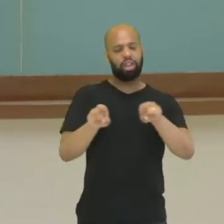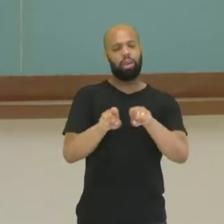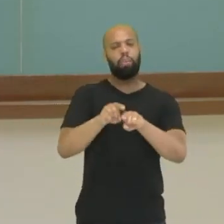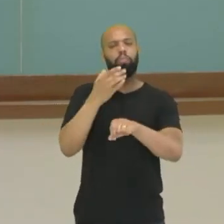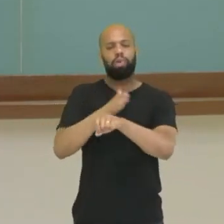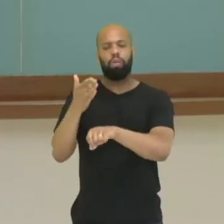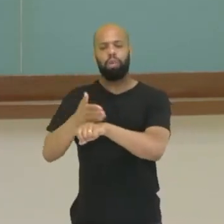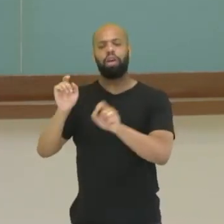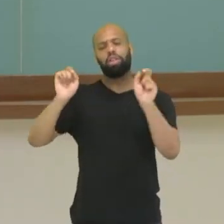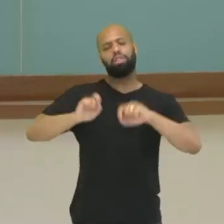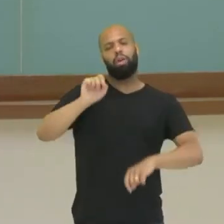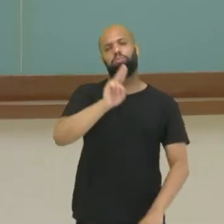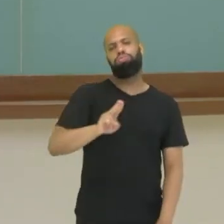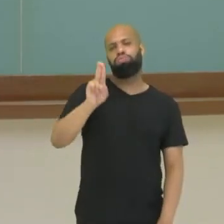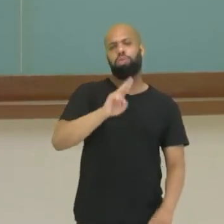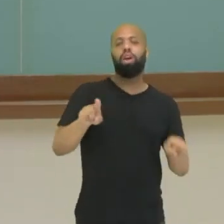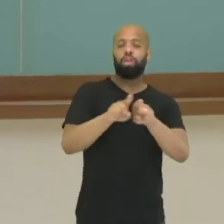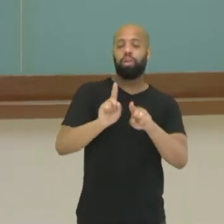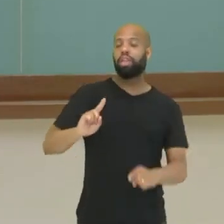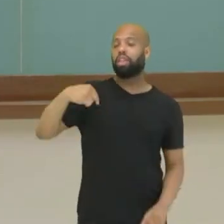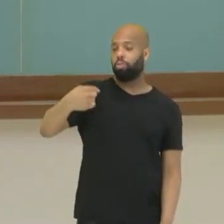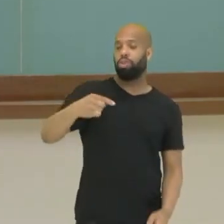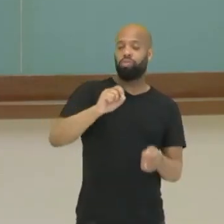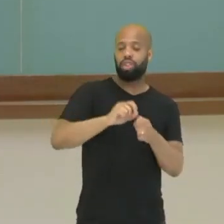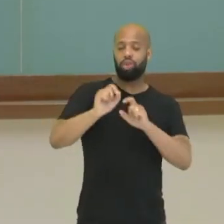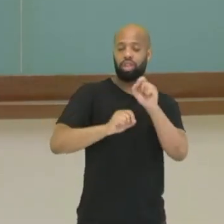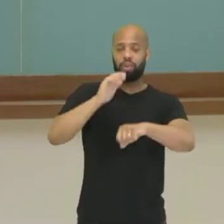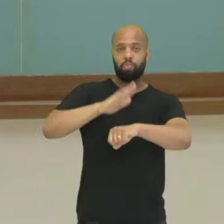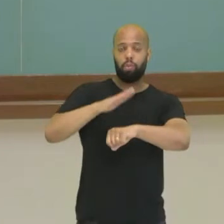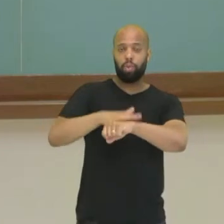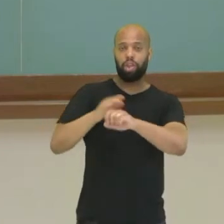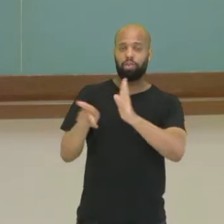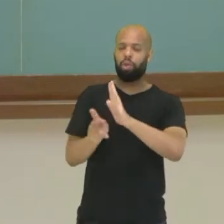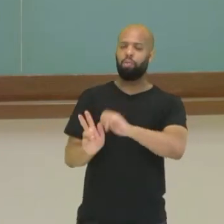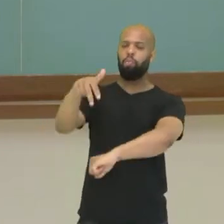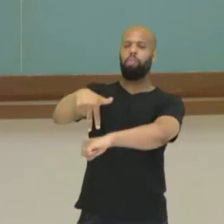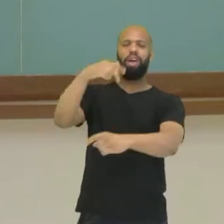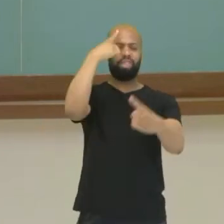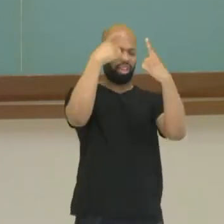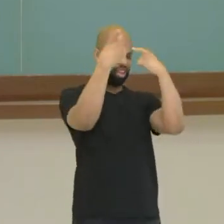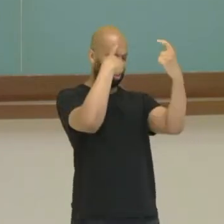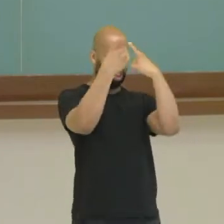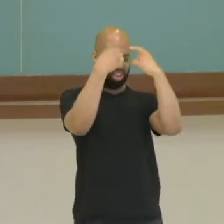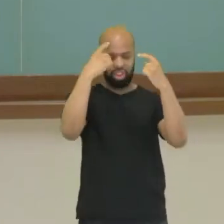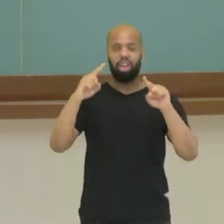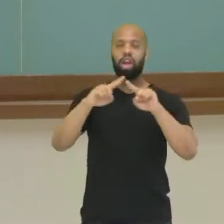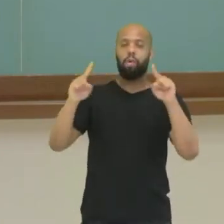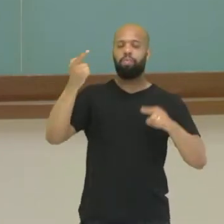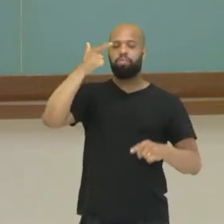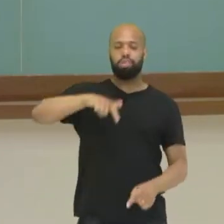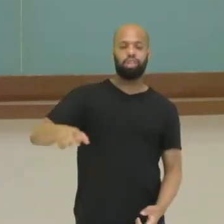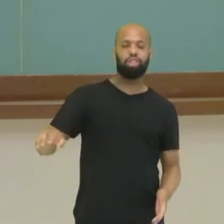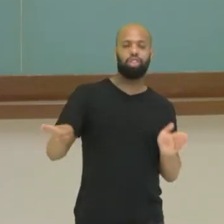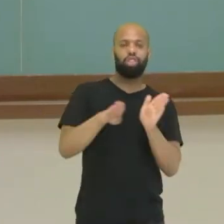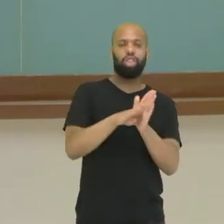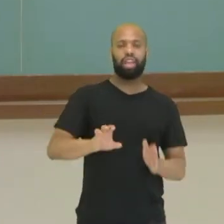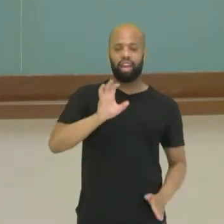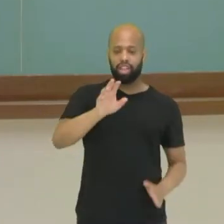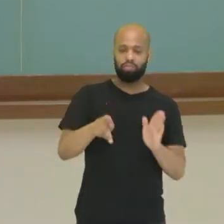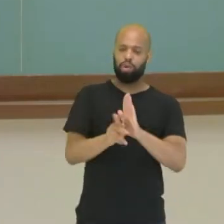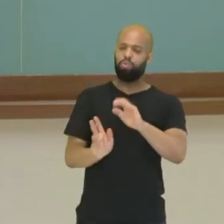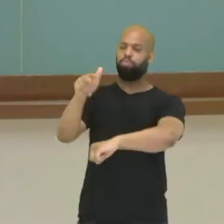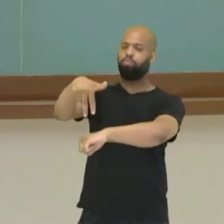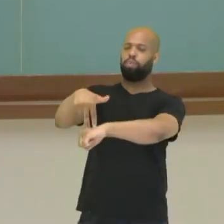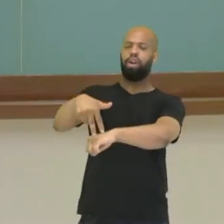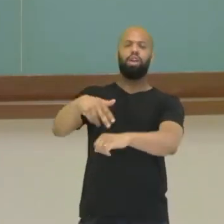também utilizado para depois gerar um espetáculo de improvisação, por exemplo, né? Mas para chegar nesse espetáculo de